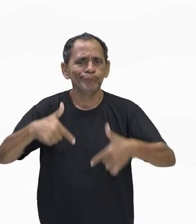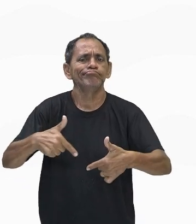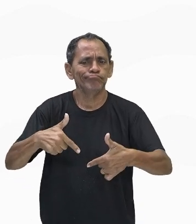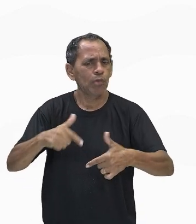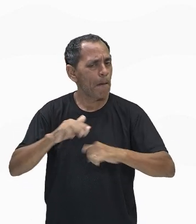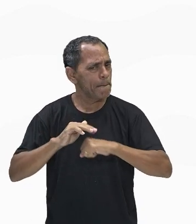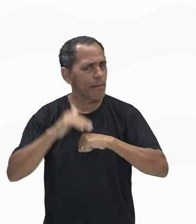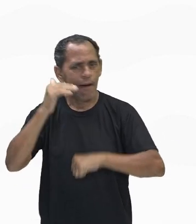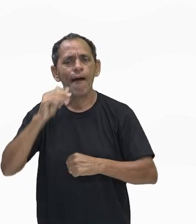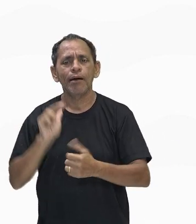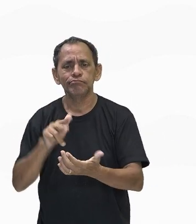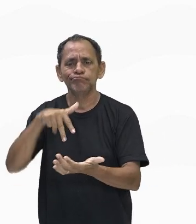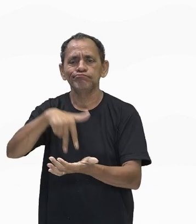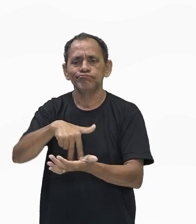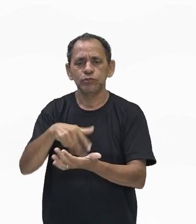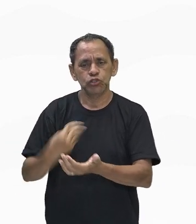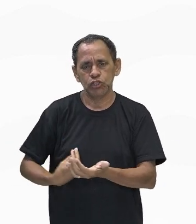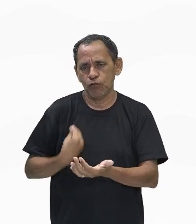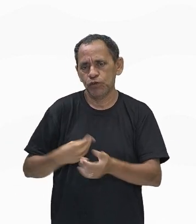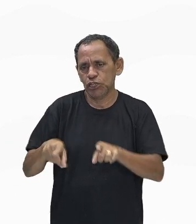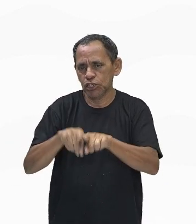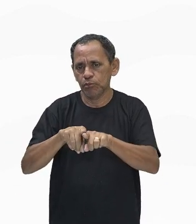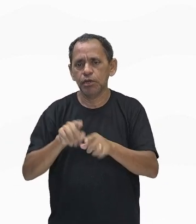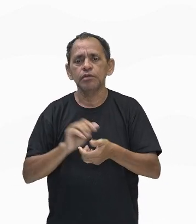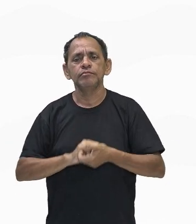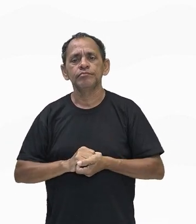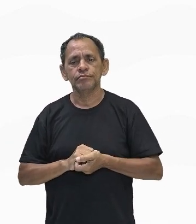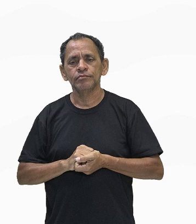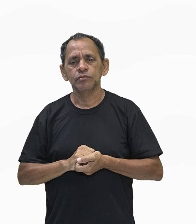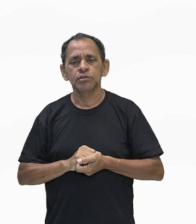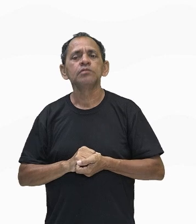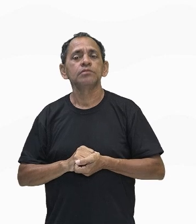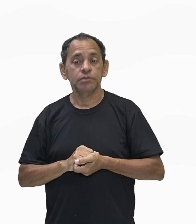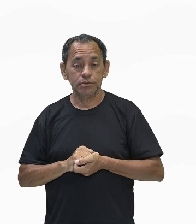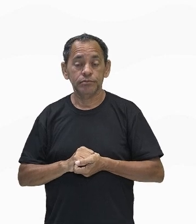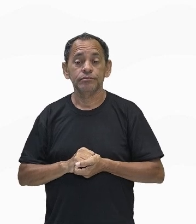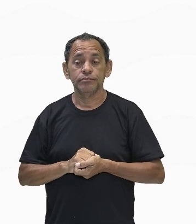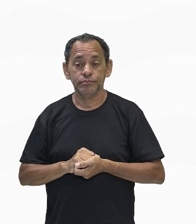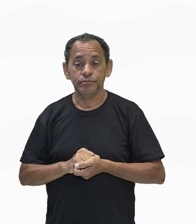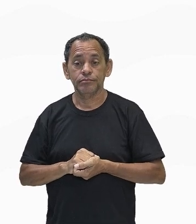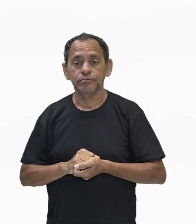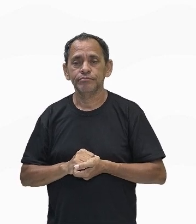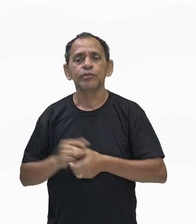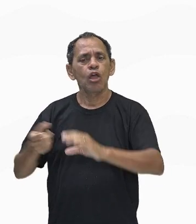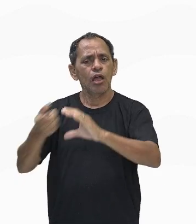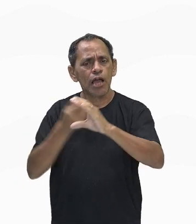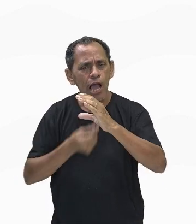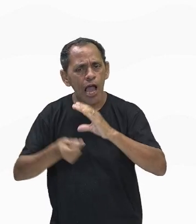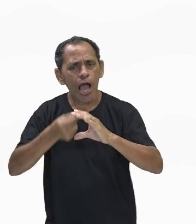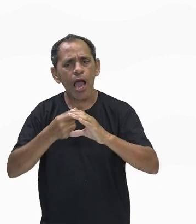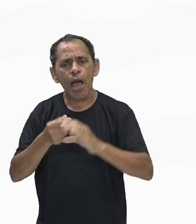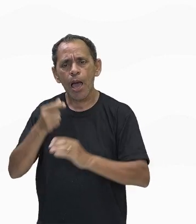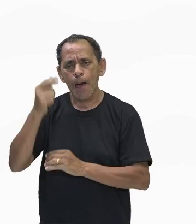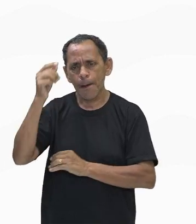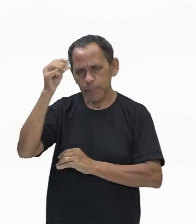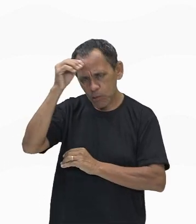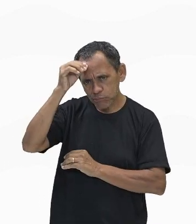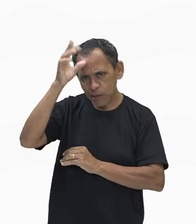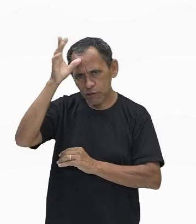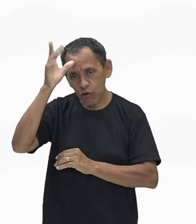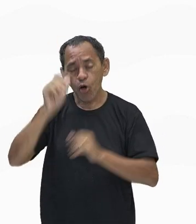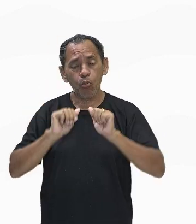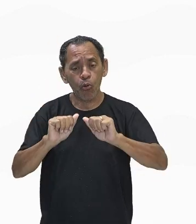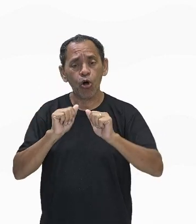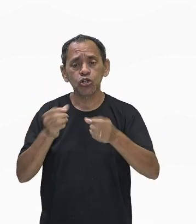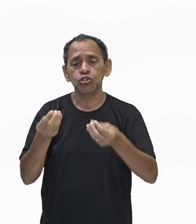nossa vida. O capital intelectual te acompanhará por toda a sua vida. Ele pode lhe tornar quem